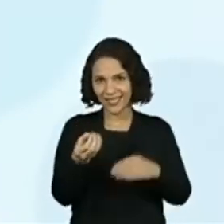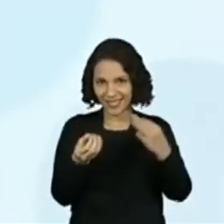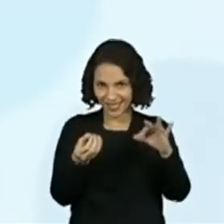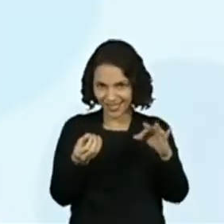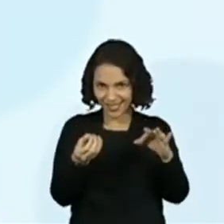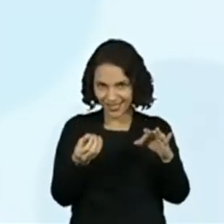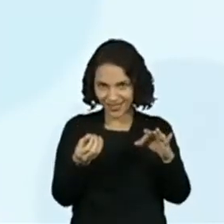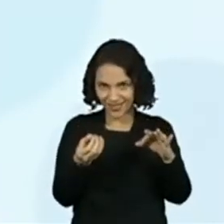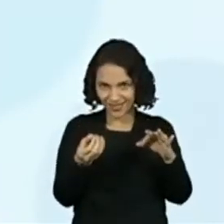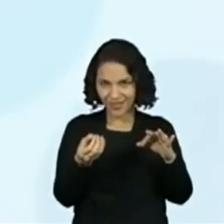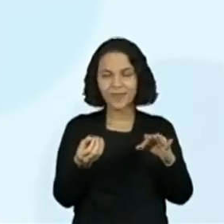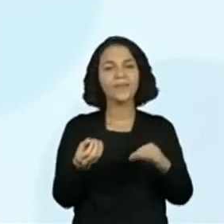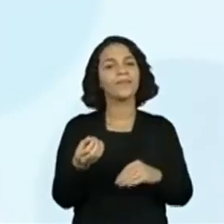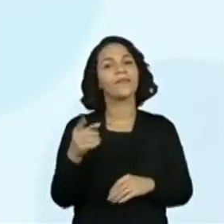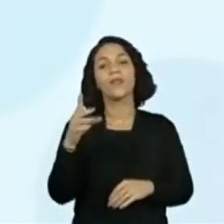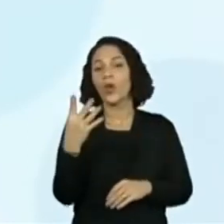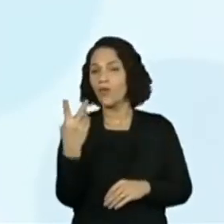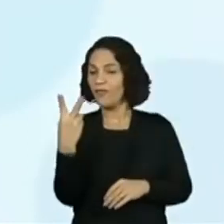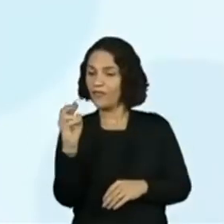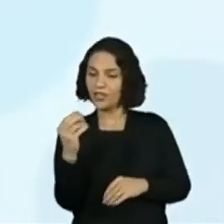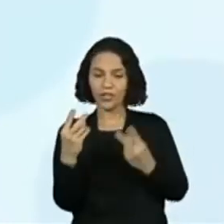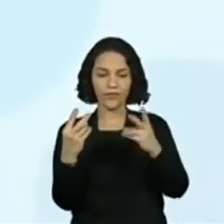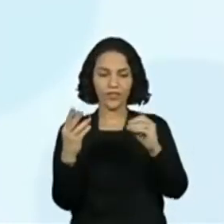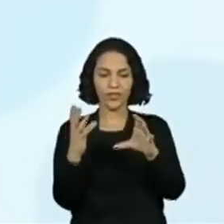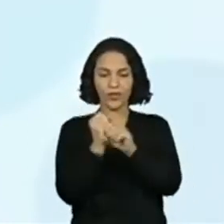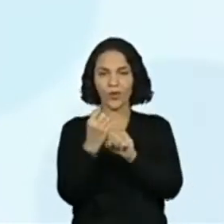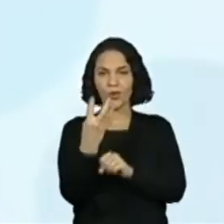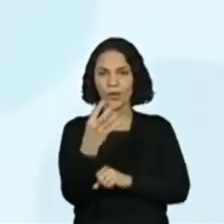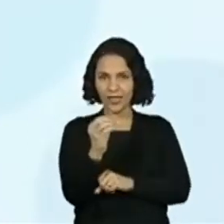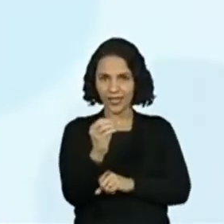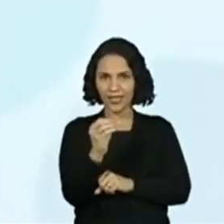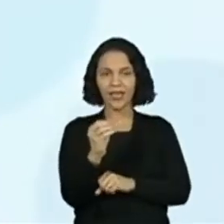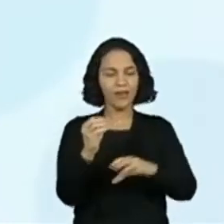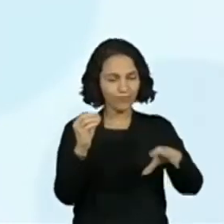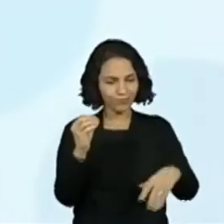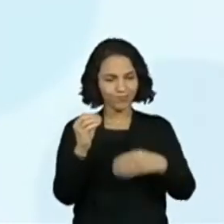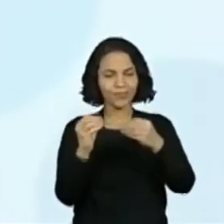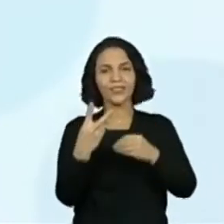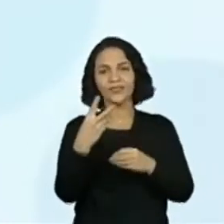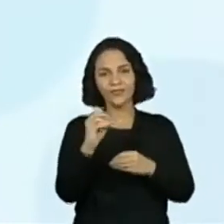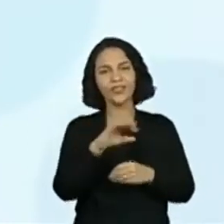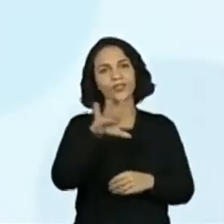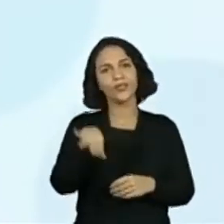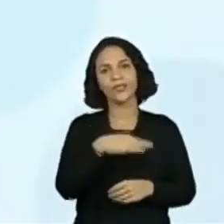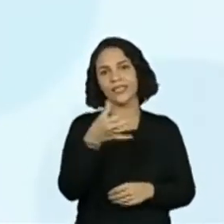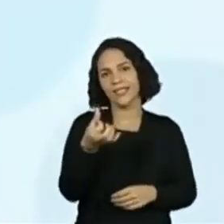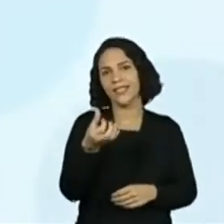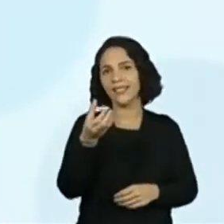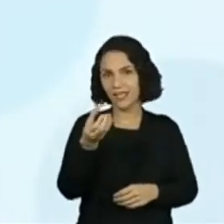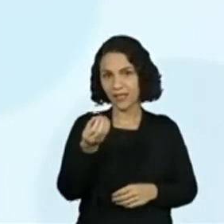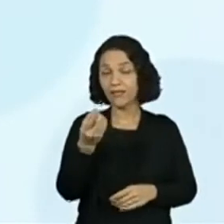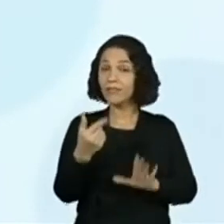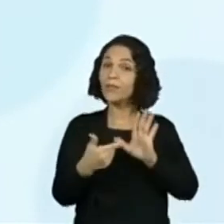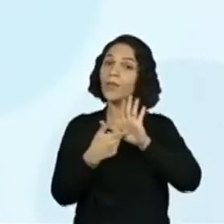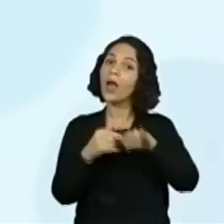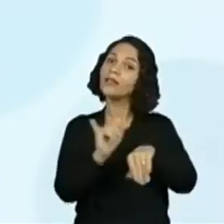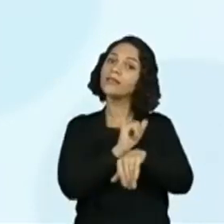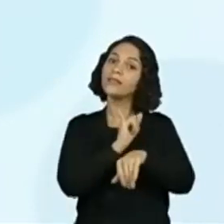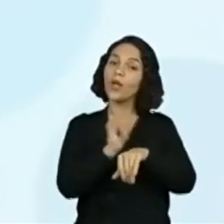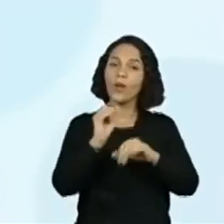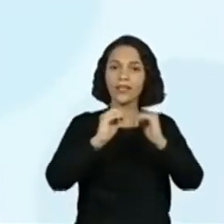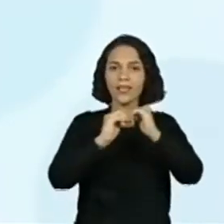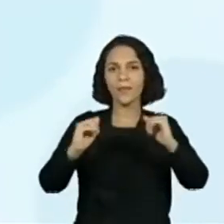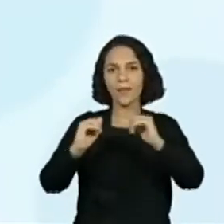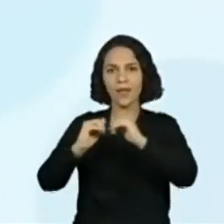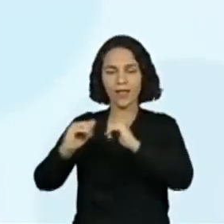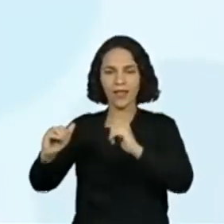20, 40. E com mais 20, 60. O professor já está aqui apresentando mais uma estratégia,